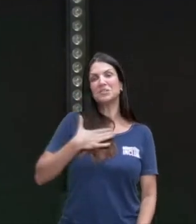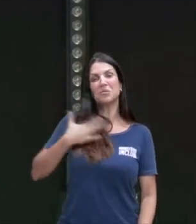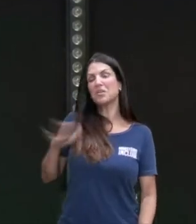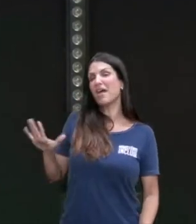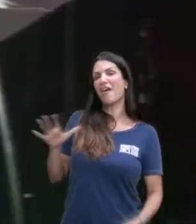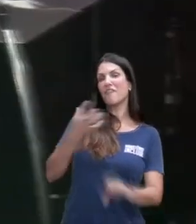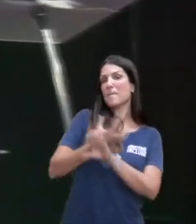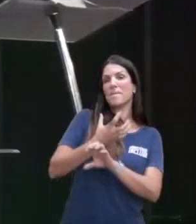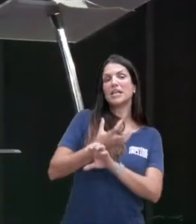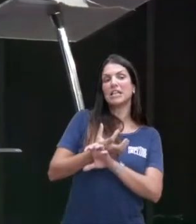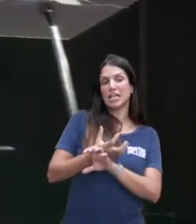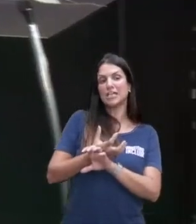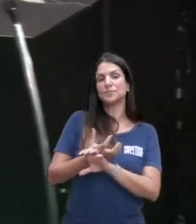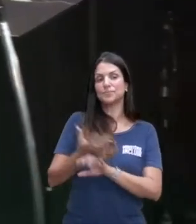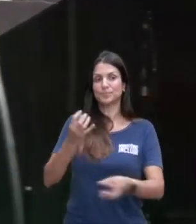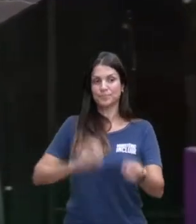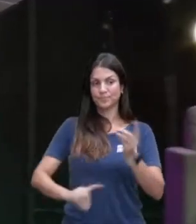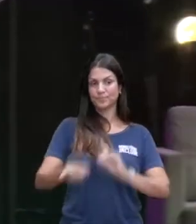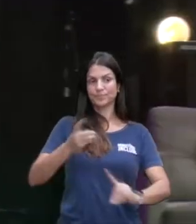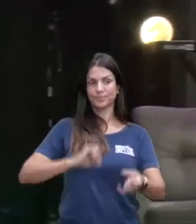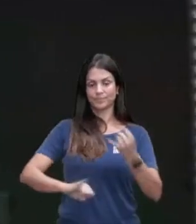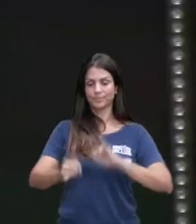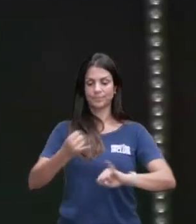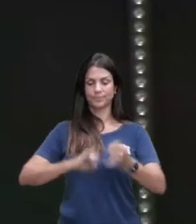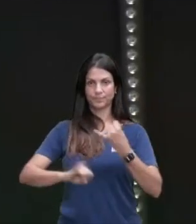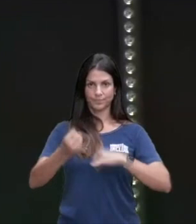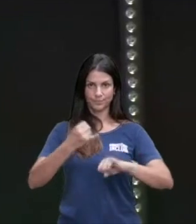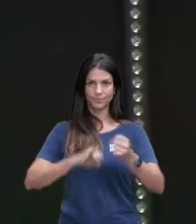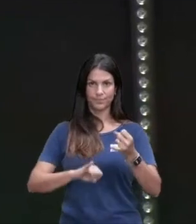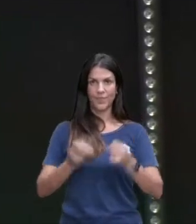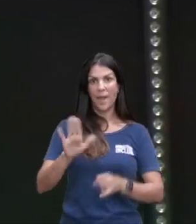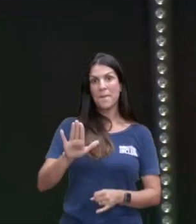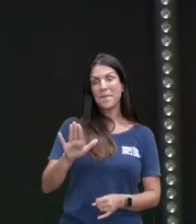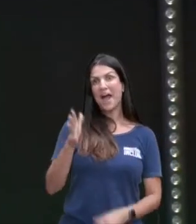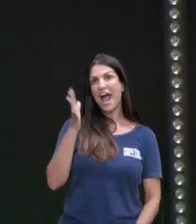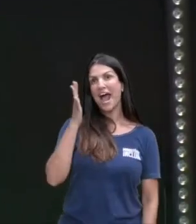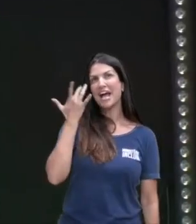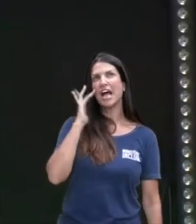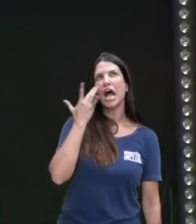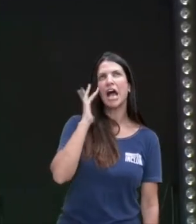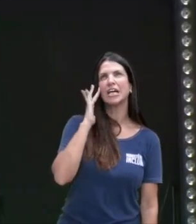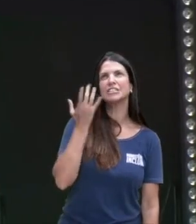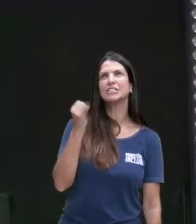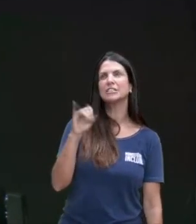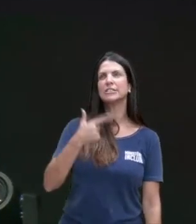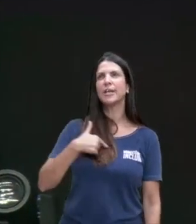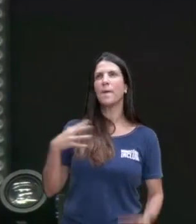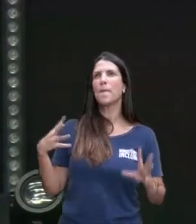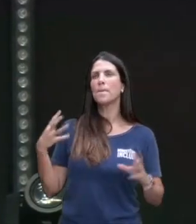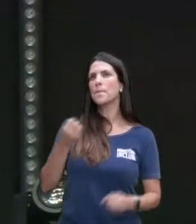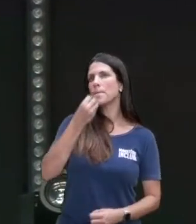é mas a sensação que a gente tem na no colégio é que se a gente não for bom em tudo que a gente não vai ter o sucesso